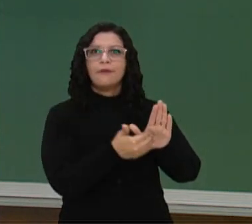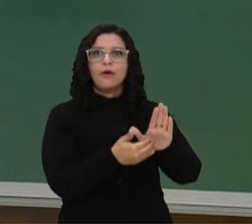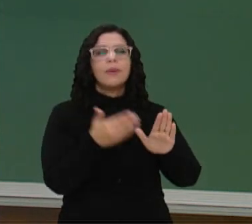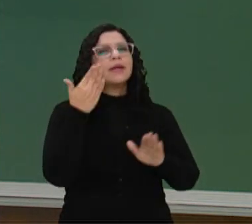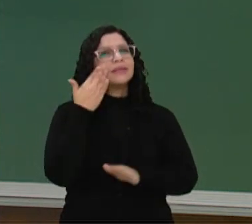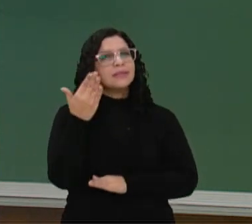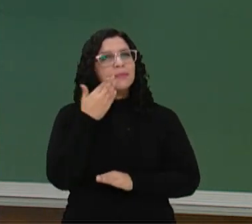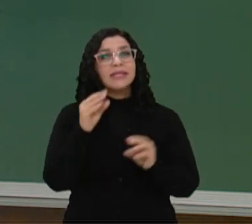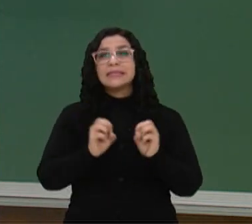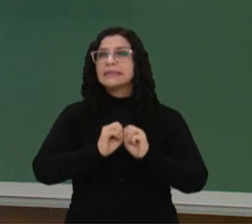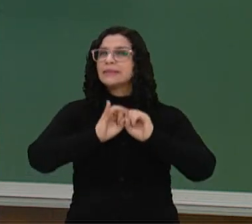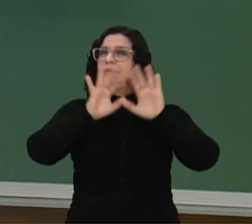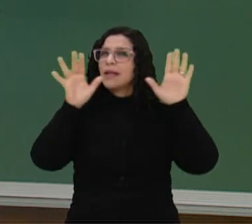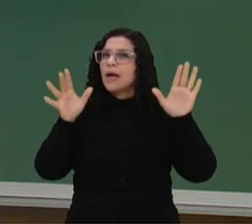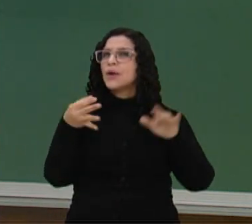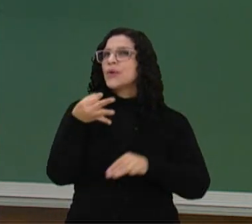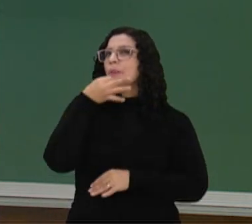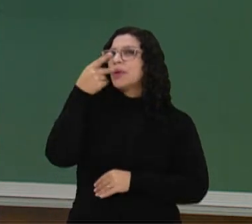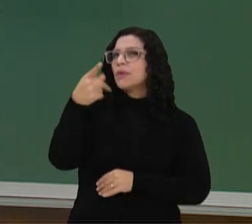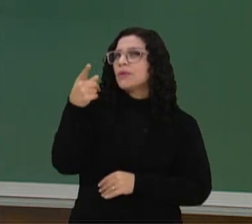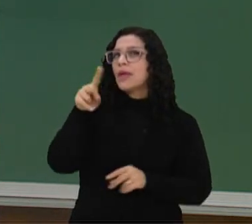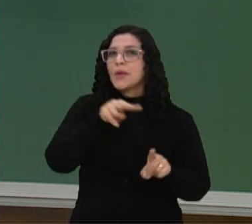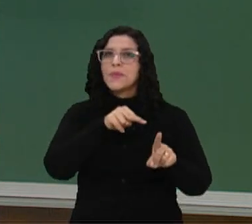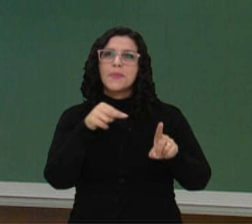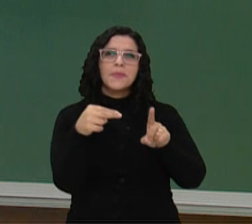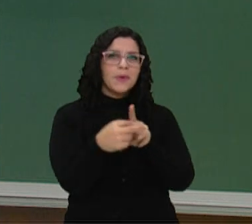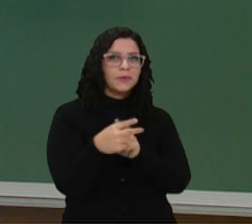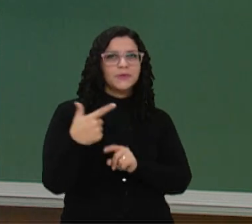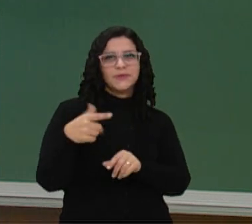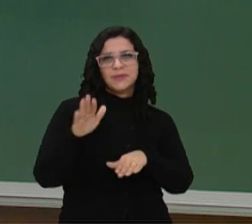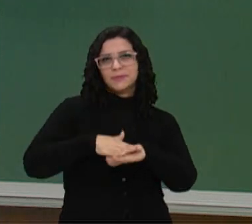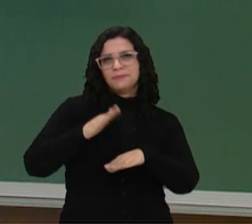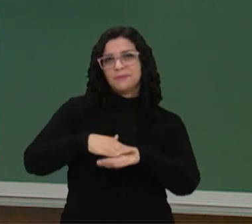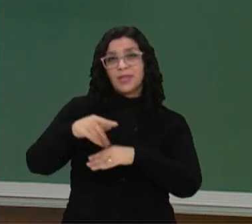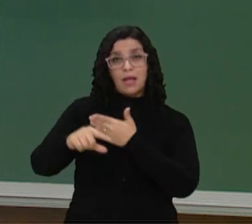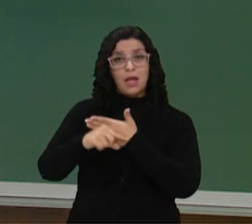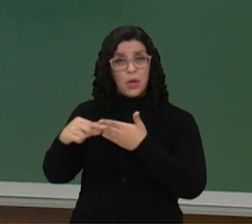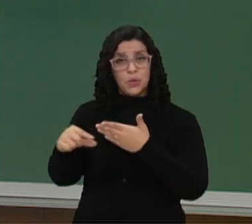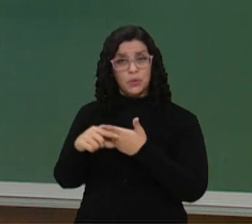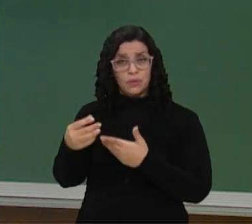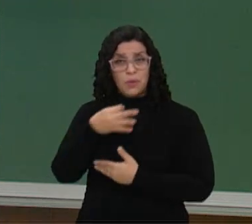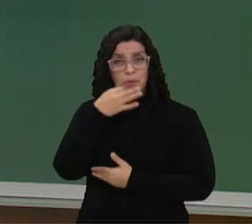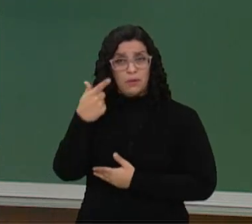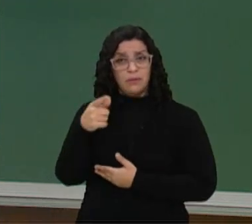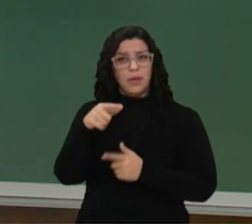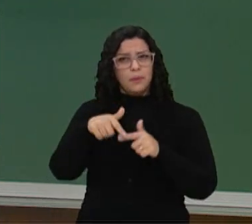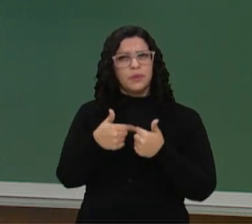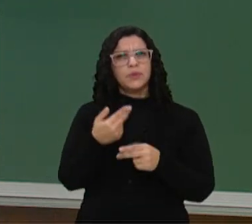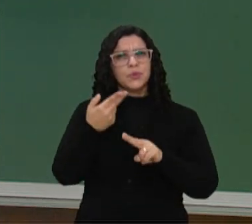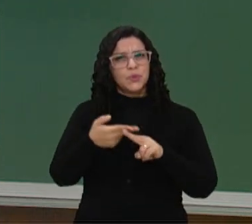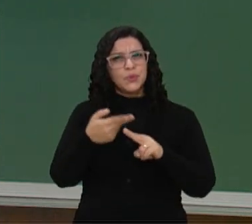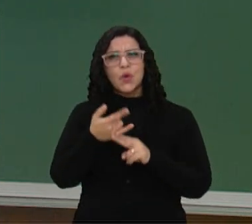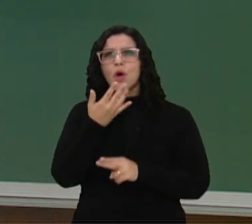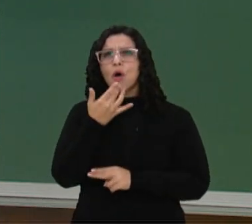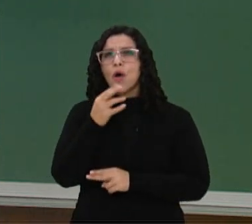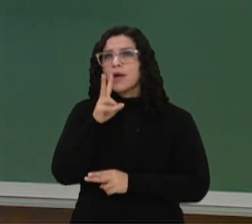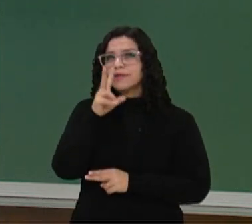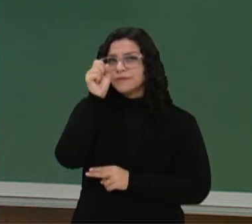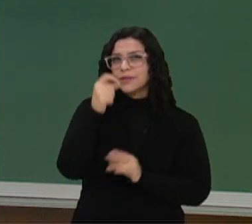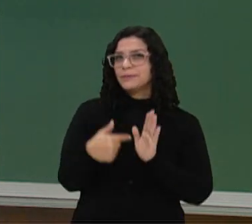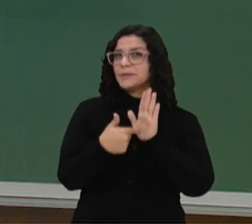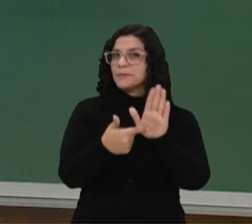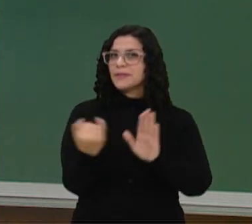ficar mais nítido aí o ponto de vista, os argumentos. Ela utilizou esse negrito dando um